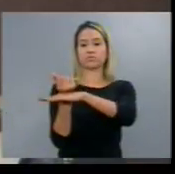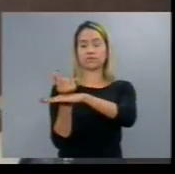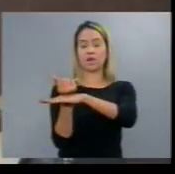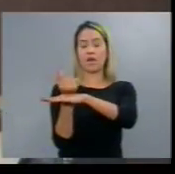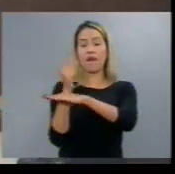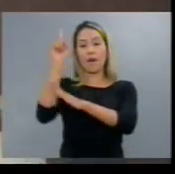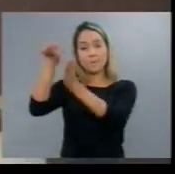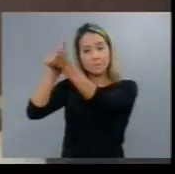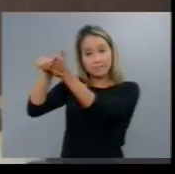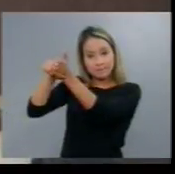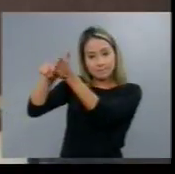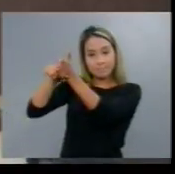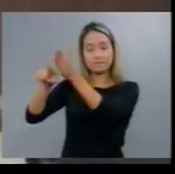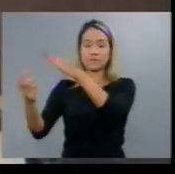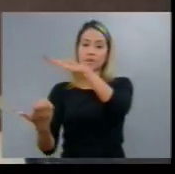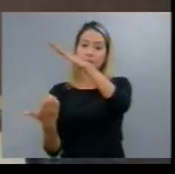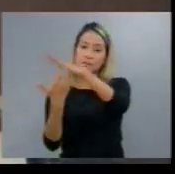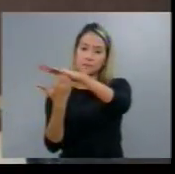Temos,